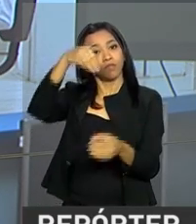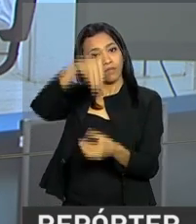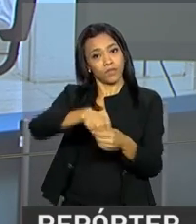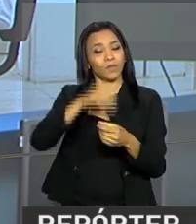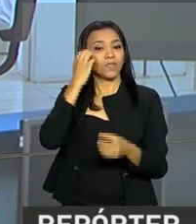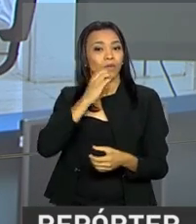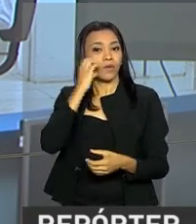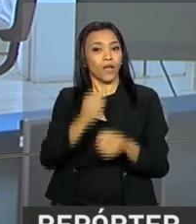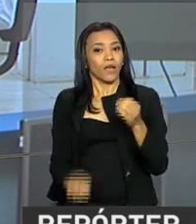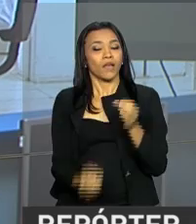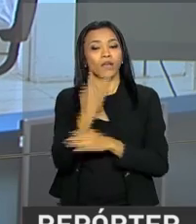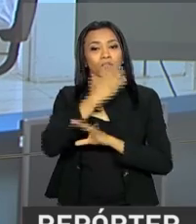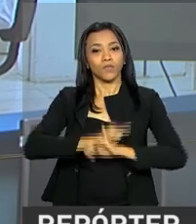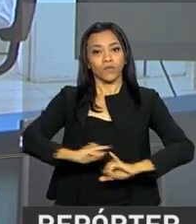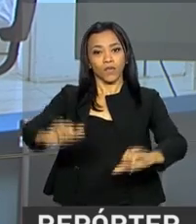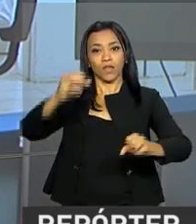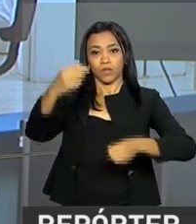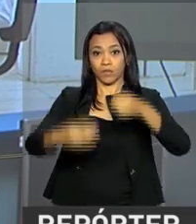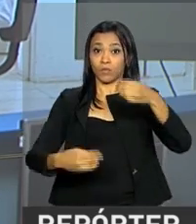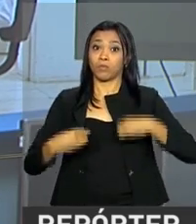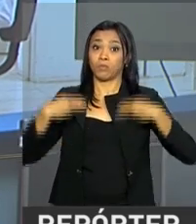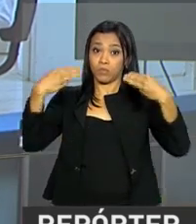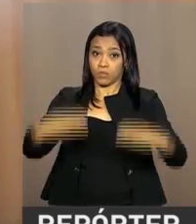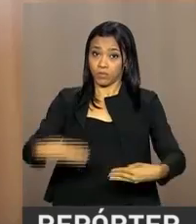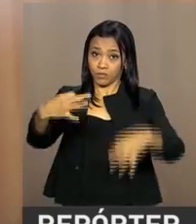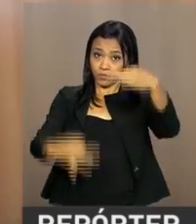pelo ministério da justiça